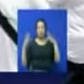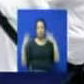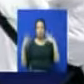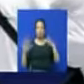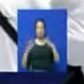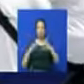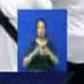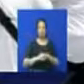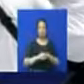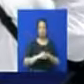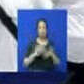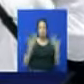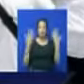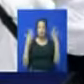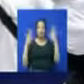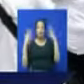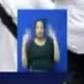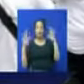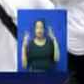celebrai.